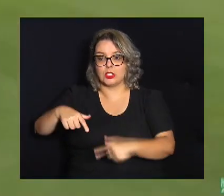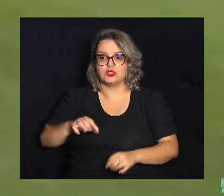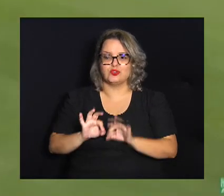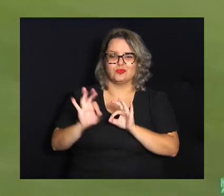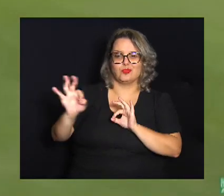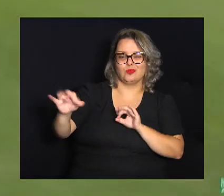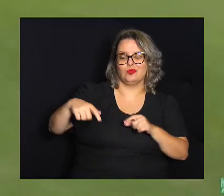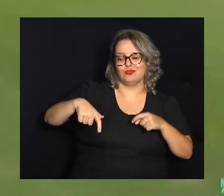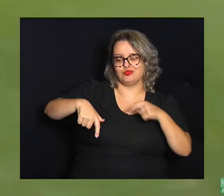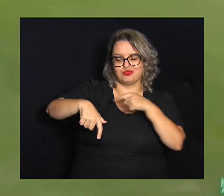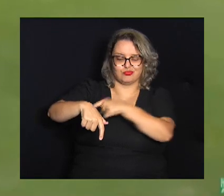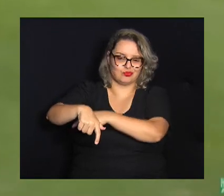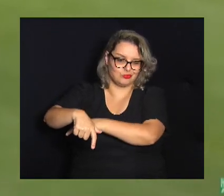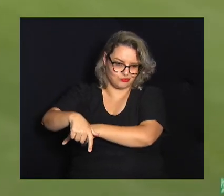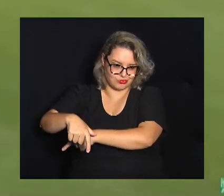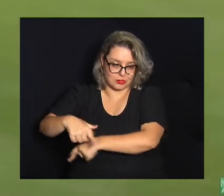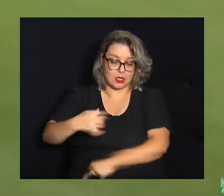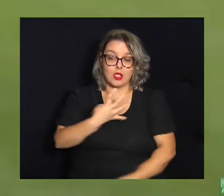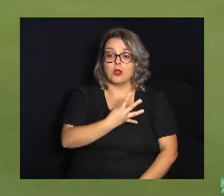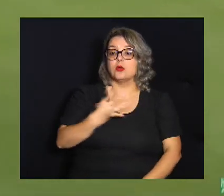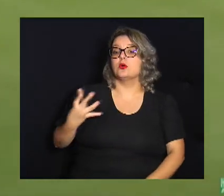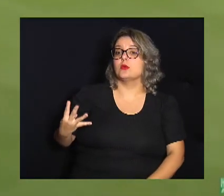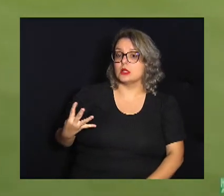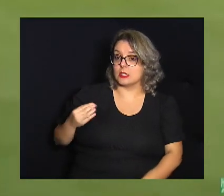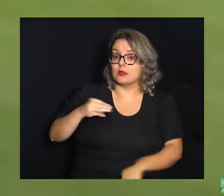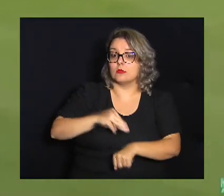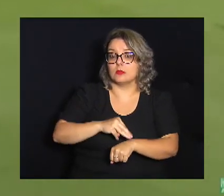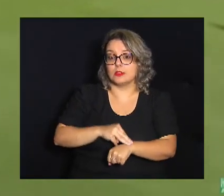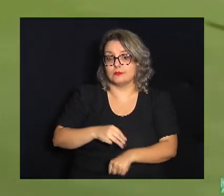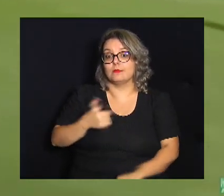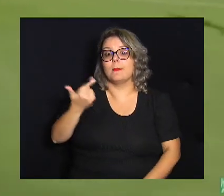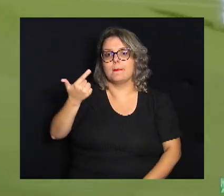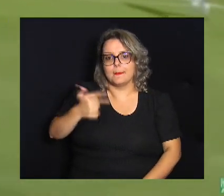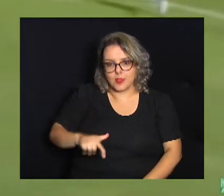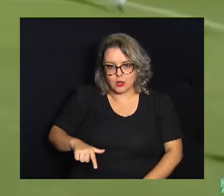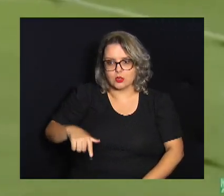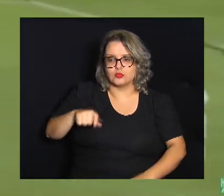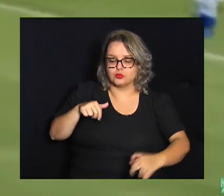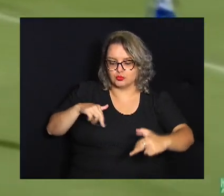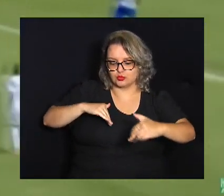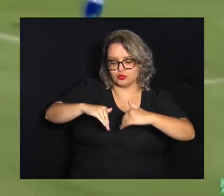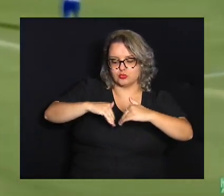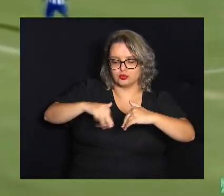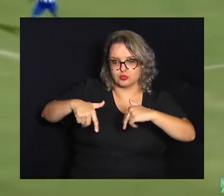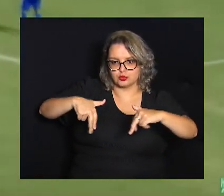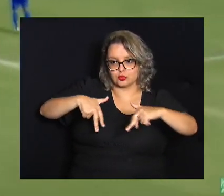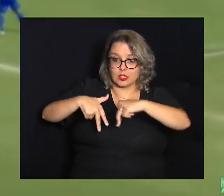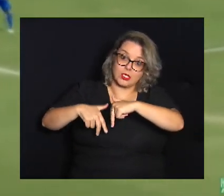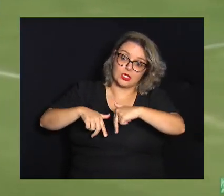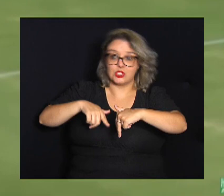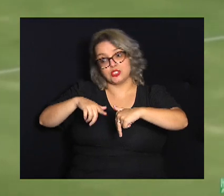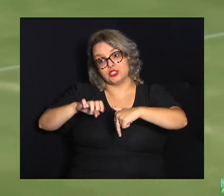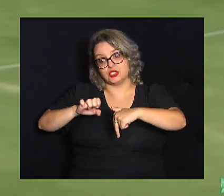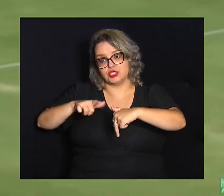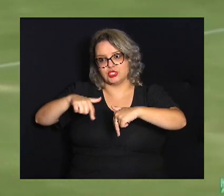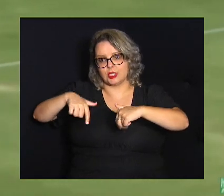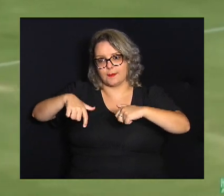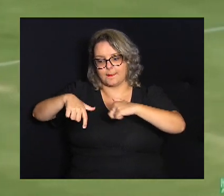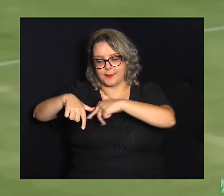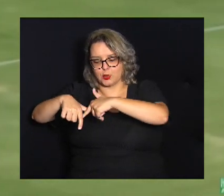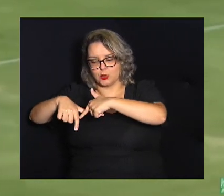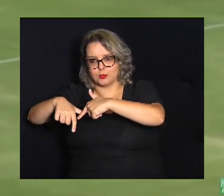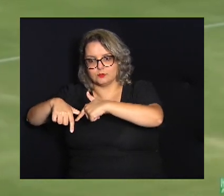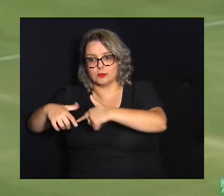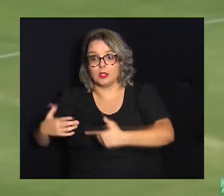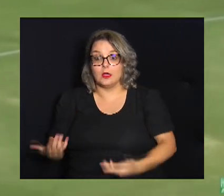fora. Aos 44 minutos, mais um cruzamento na área e Gé de cabeça acertou o cantinho,